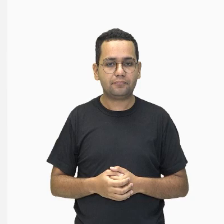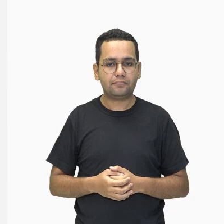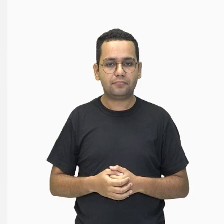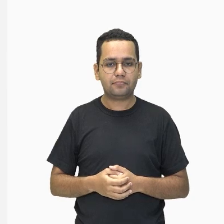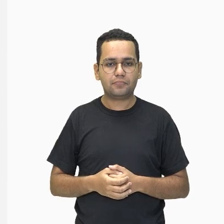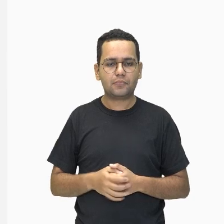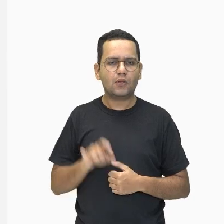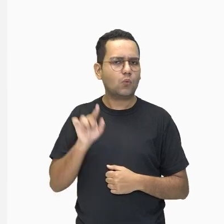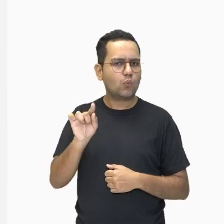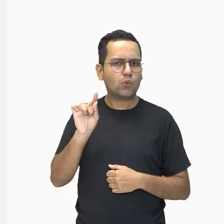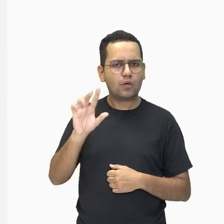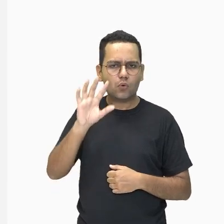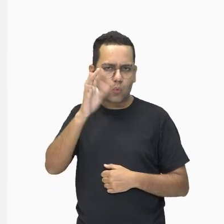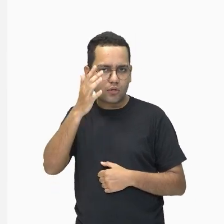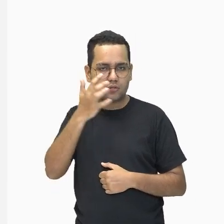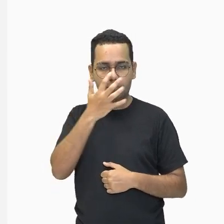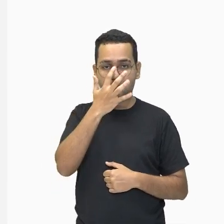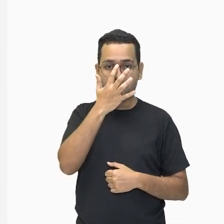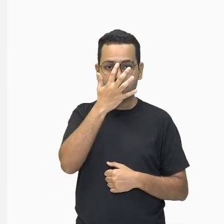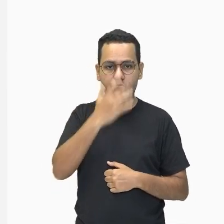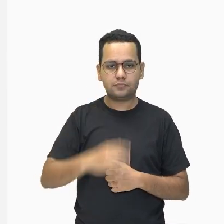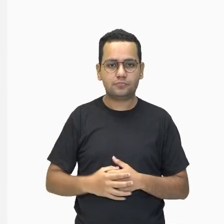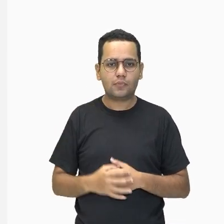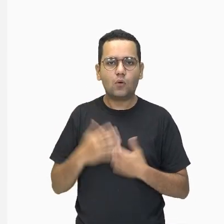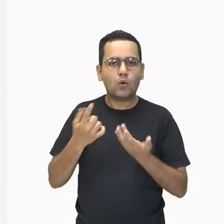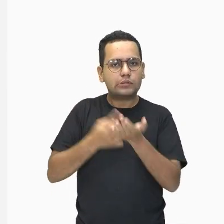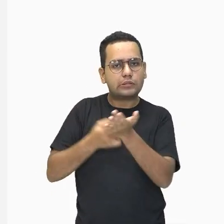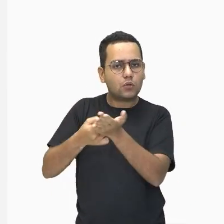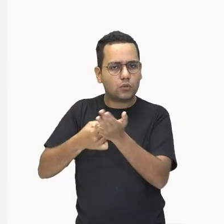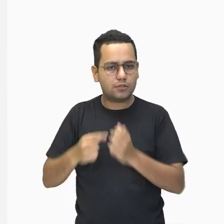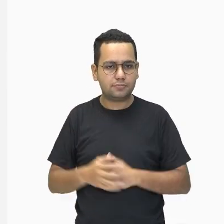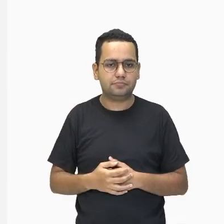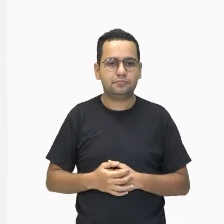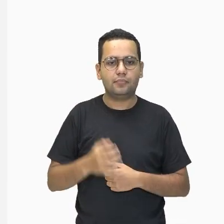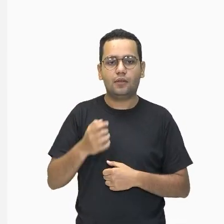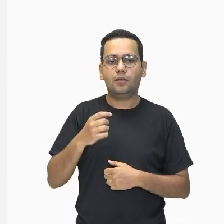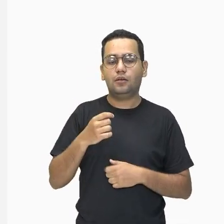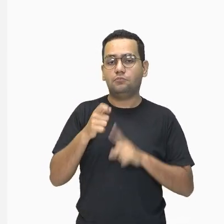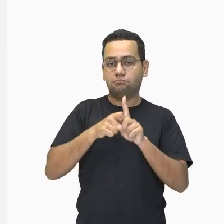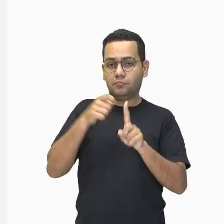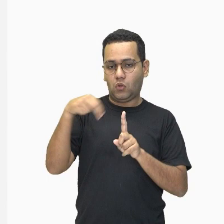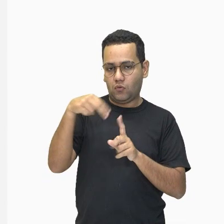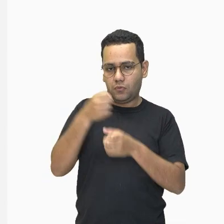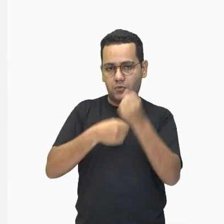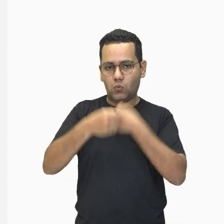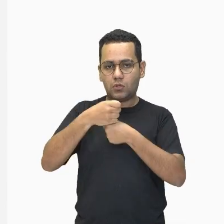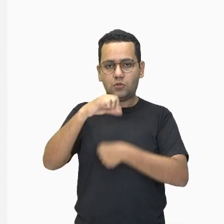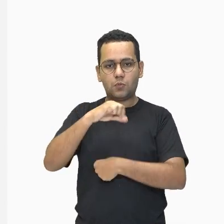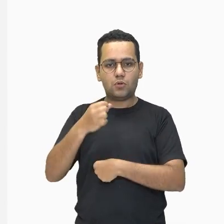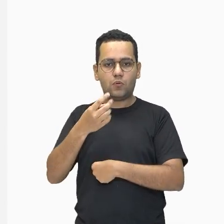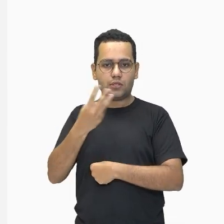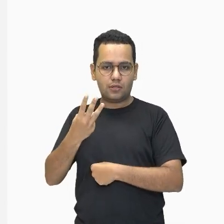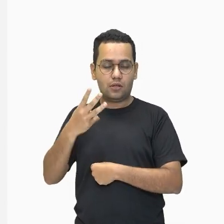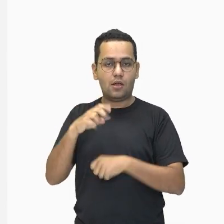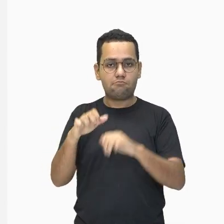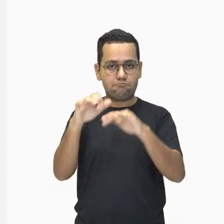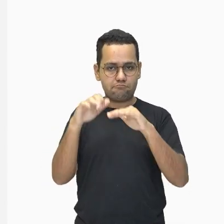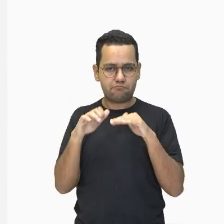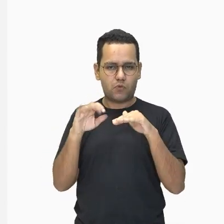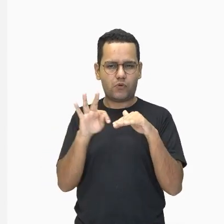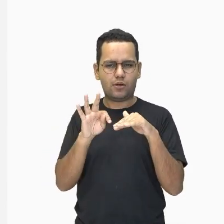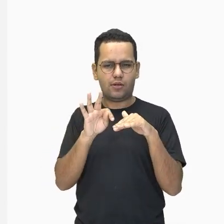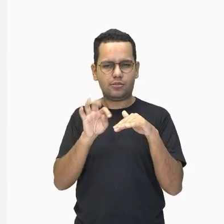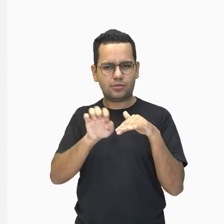essa conferência acordou naquele momento. Em novembro de 43, na Conferência de Teherã, os